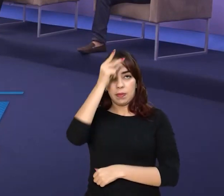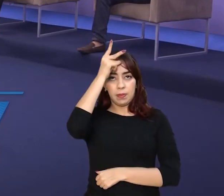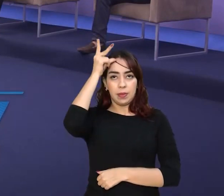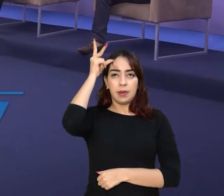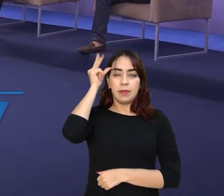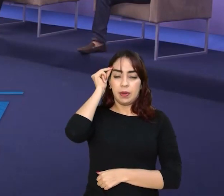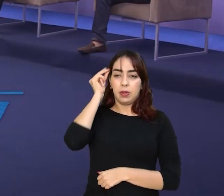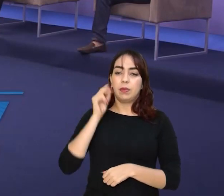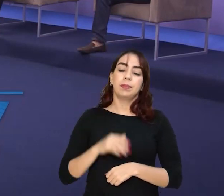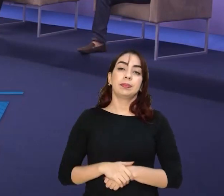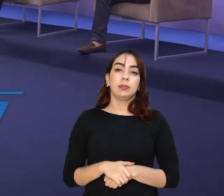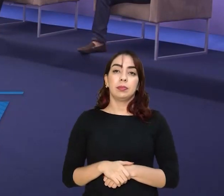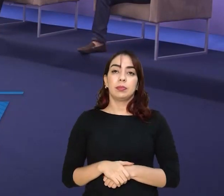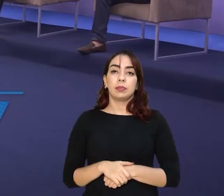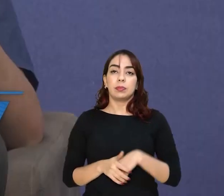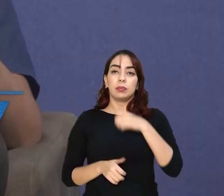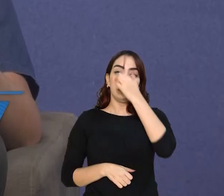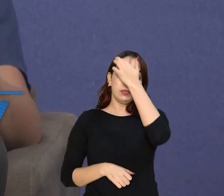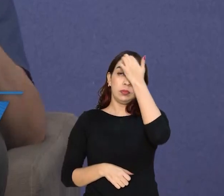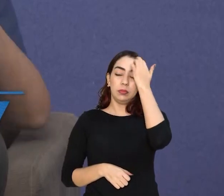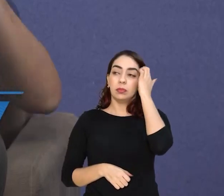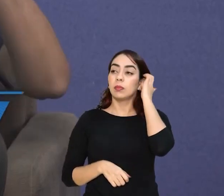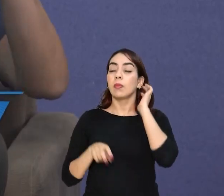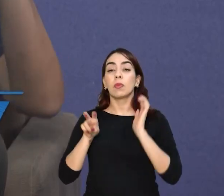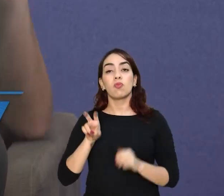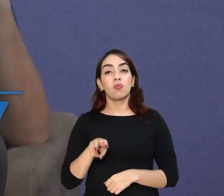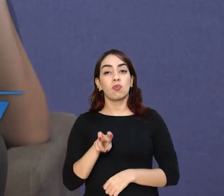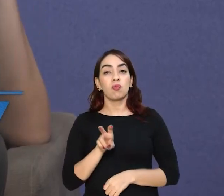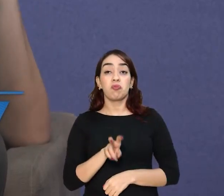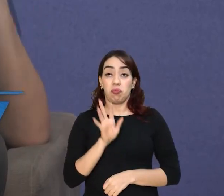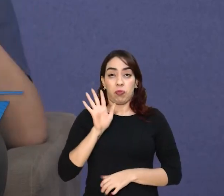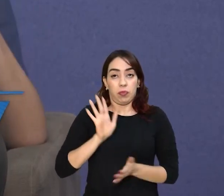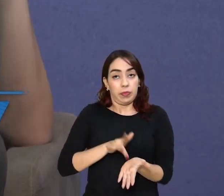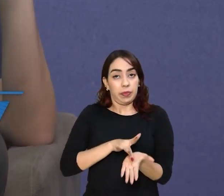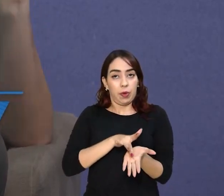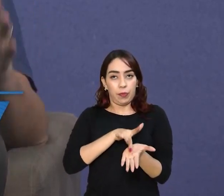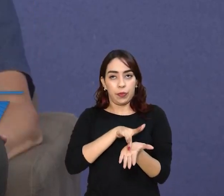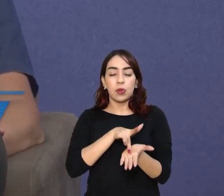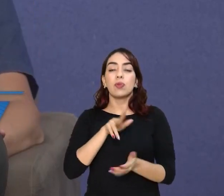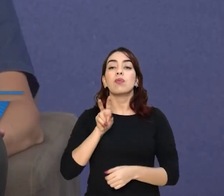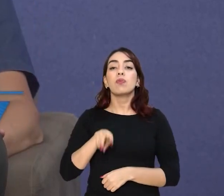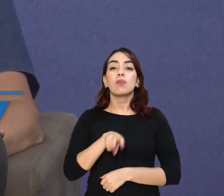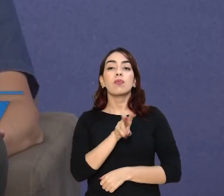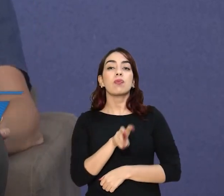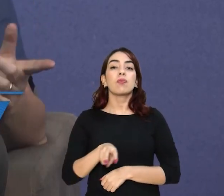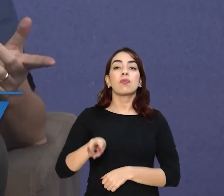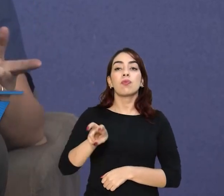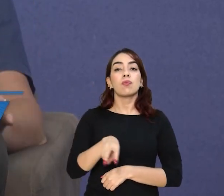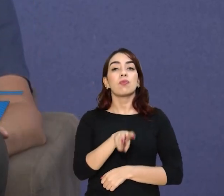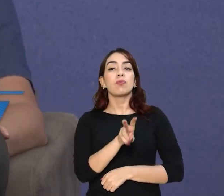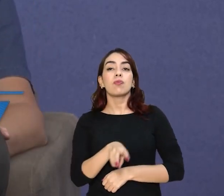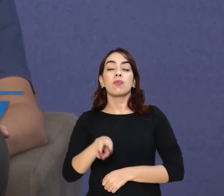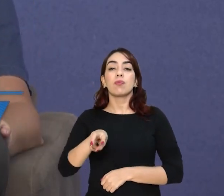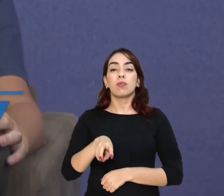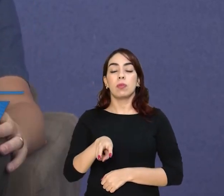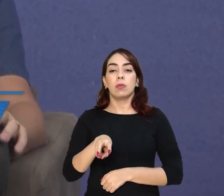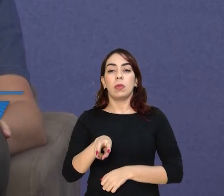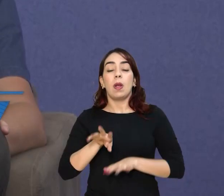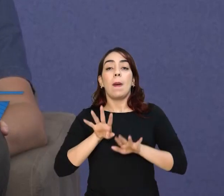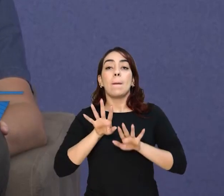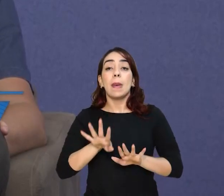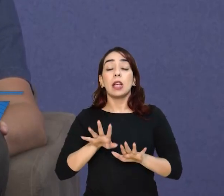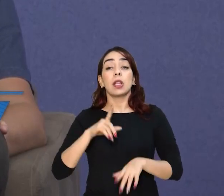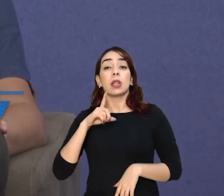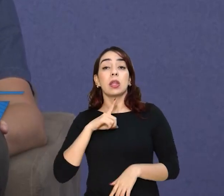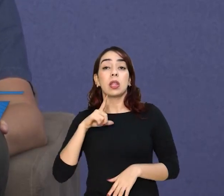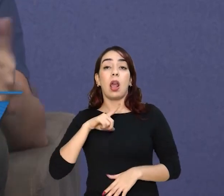rua, certo? Sim. Aí ele está lá dirigindo. Não, ele está a pé. Vamos supor, a pé. Aí ele quebra a perna porque ele caiu num